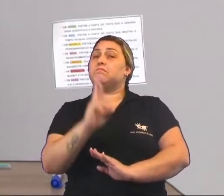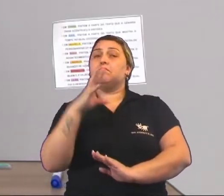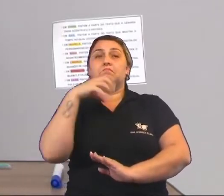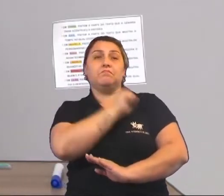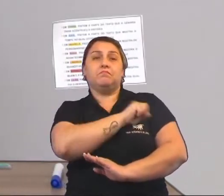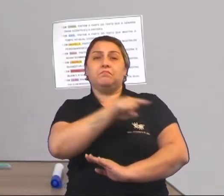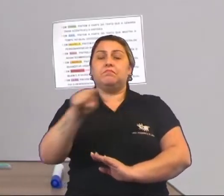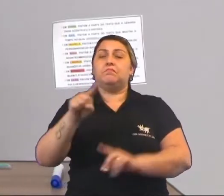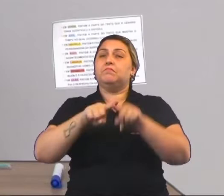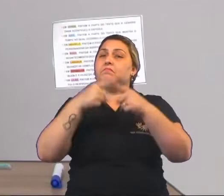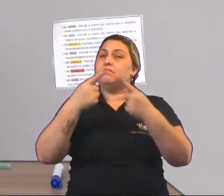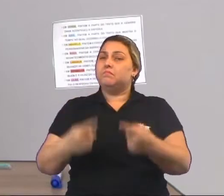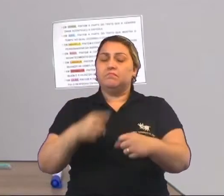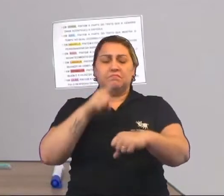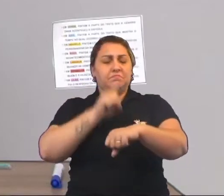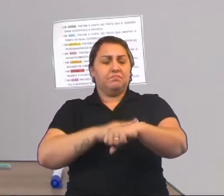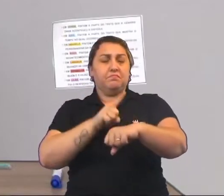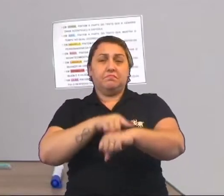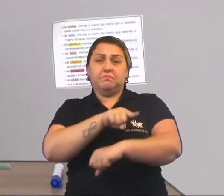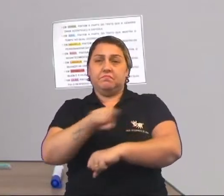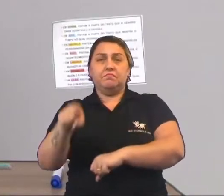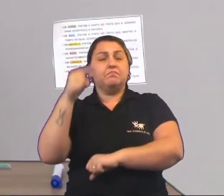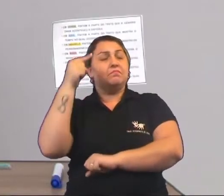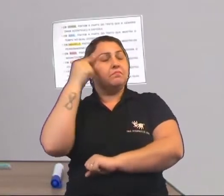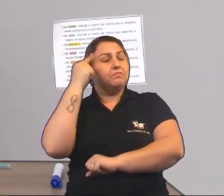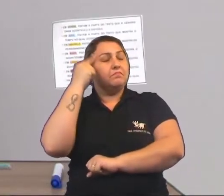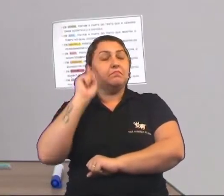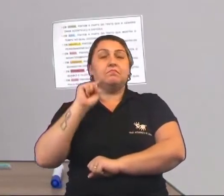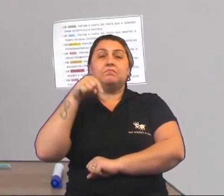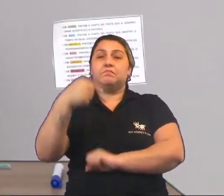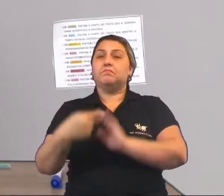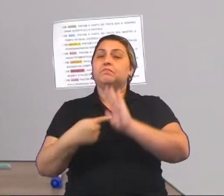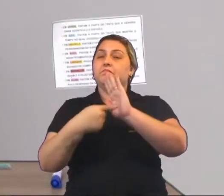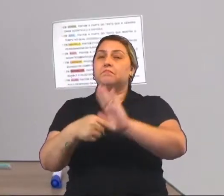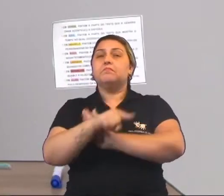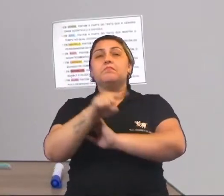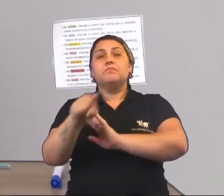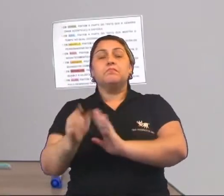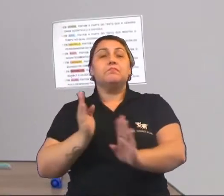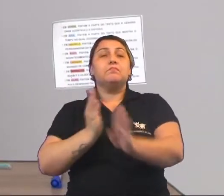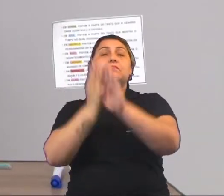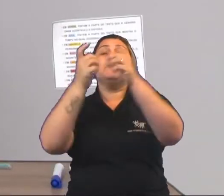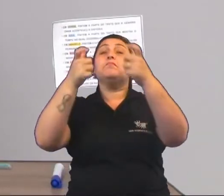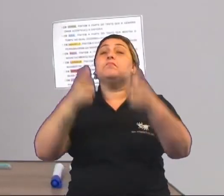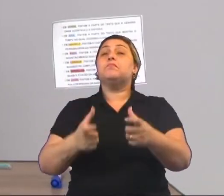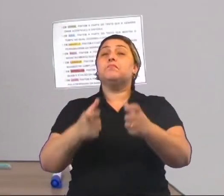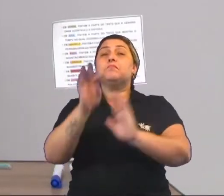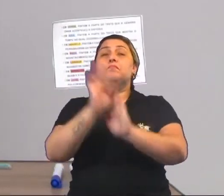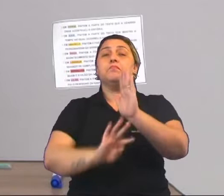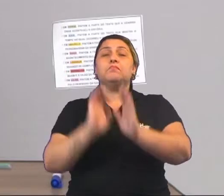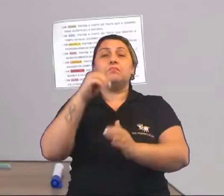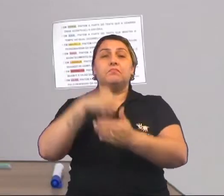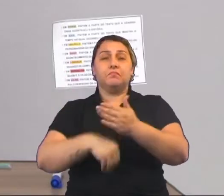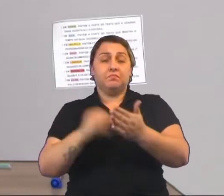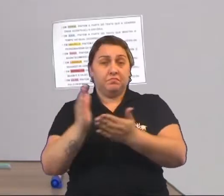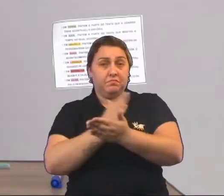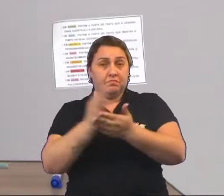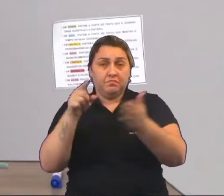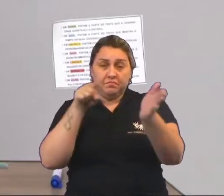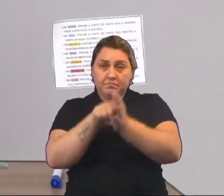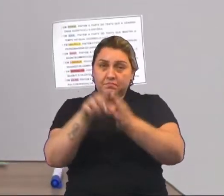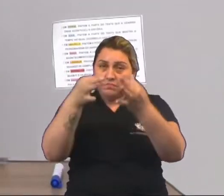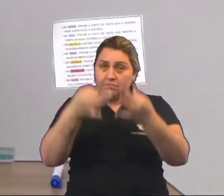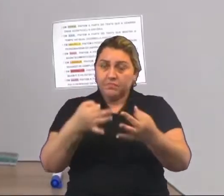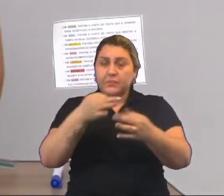para vocês. Mas vou dar um tempinho para que vocês pensem e depois mostrar a vocês identificar onde está no texto. Algumas dessas